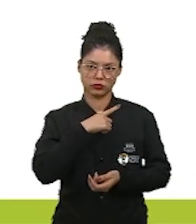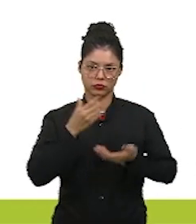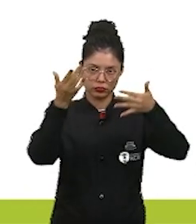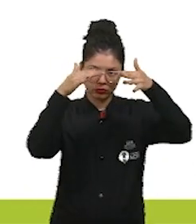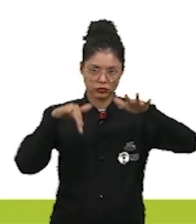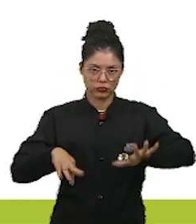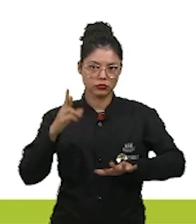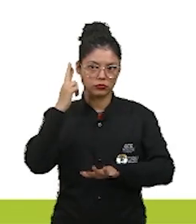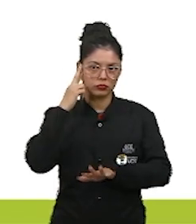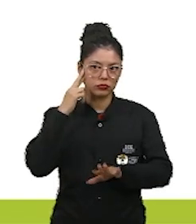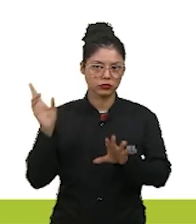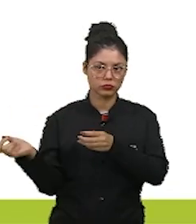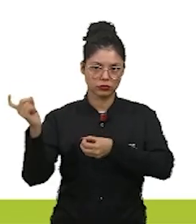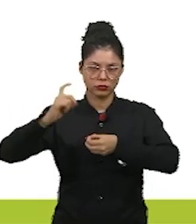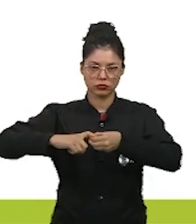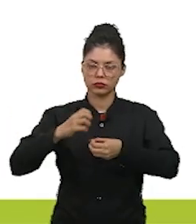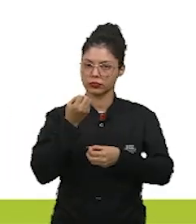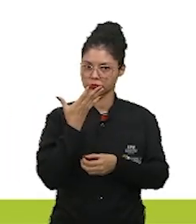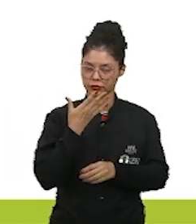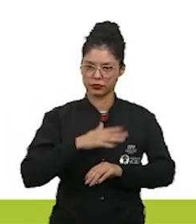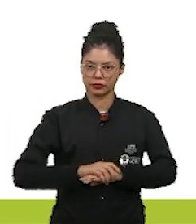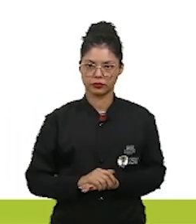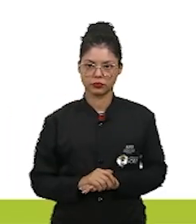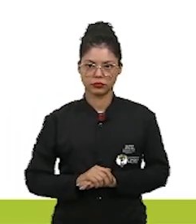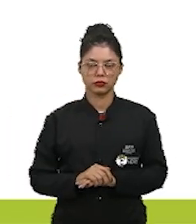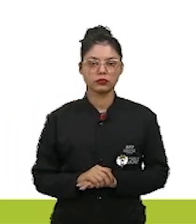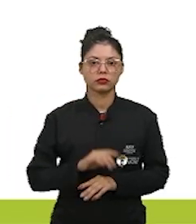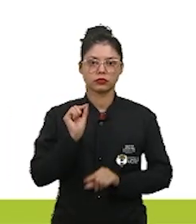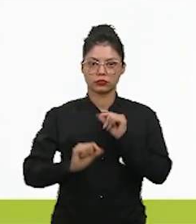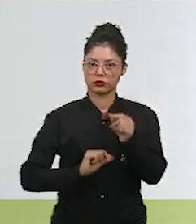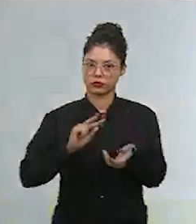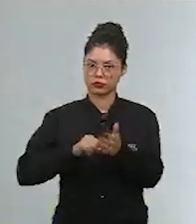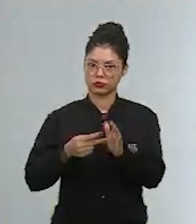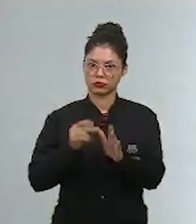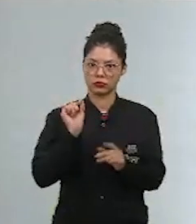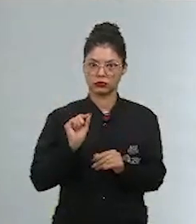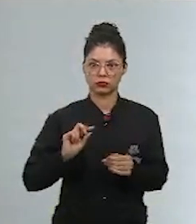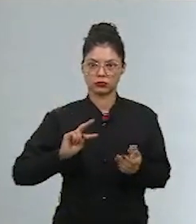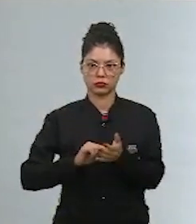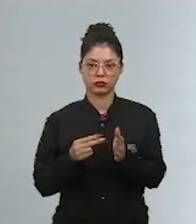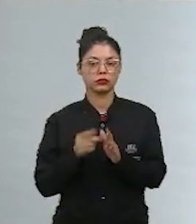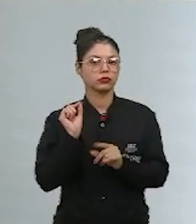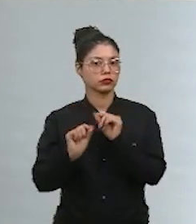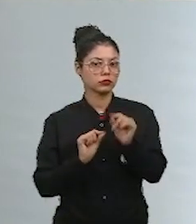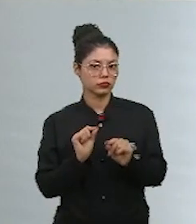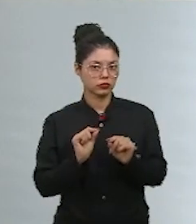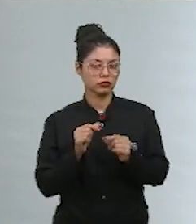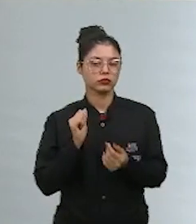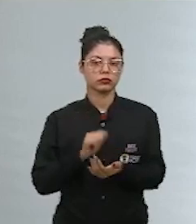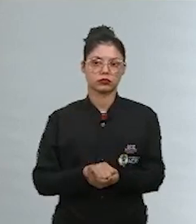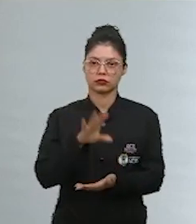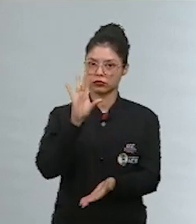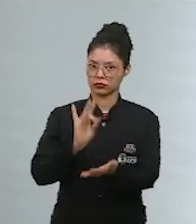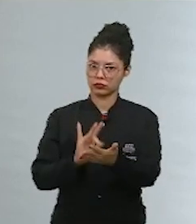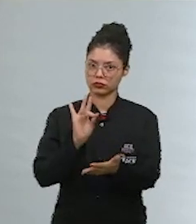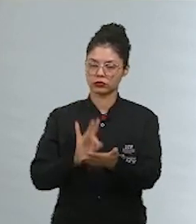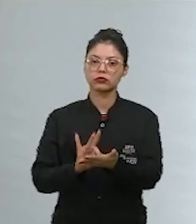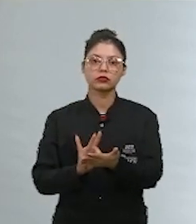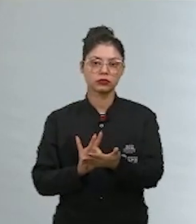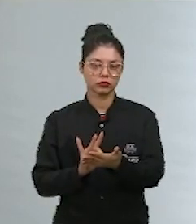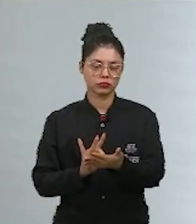natureza racional voltada para o bem. O que isso significa? Significa que a